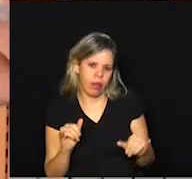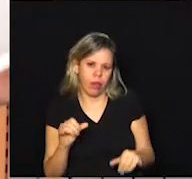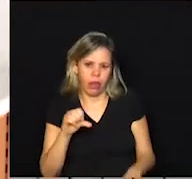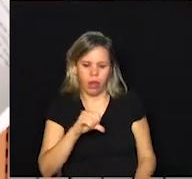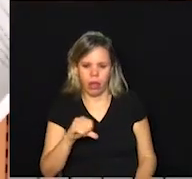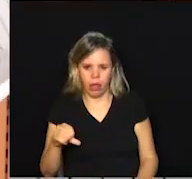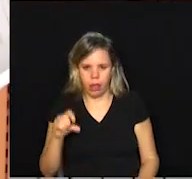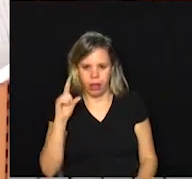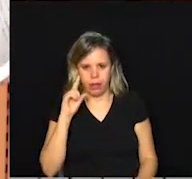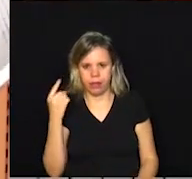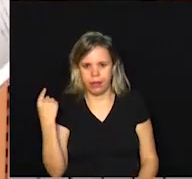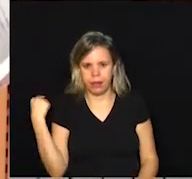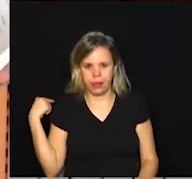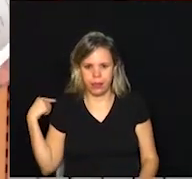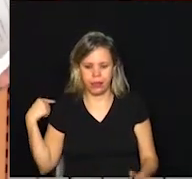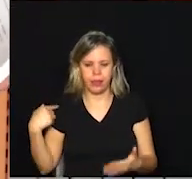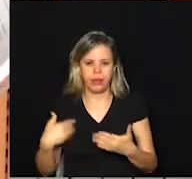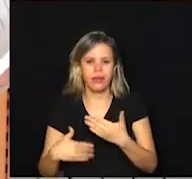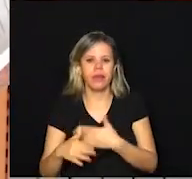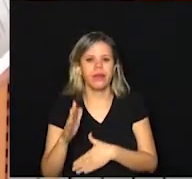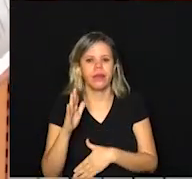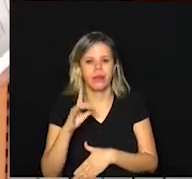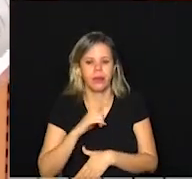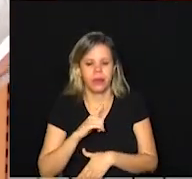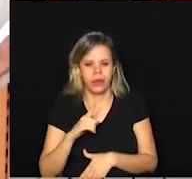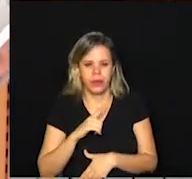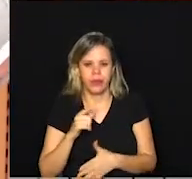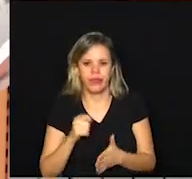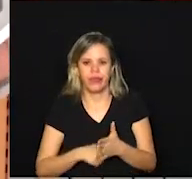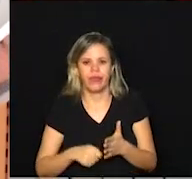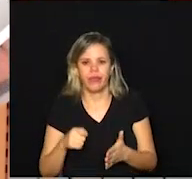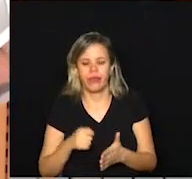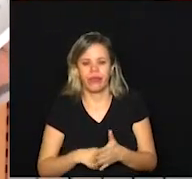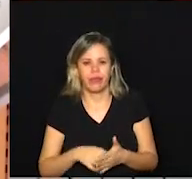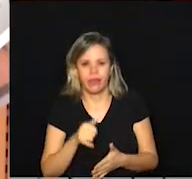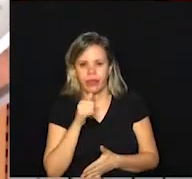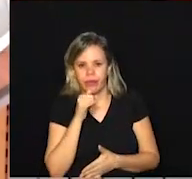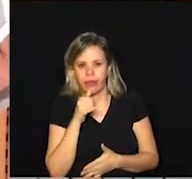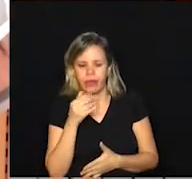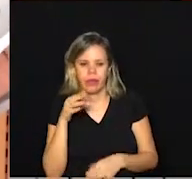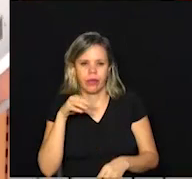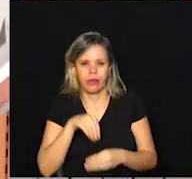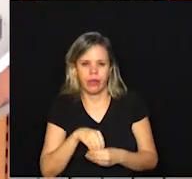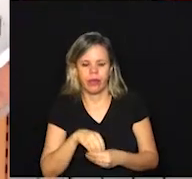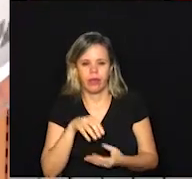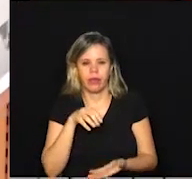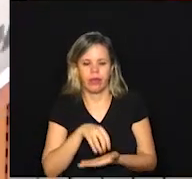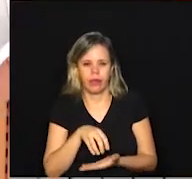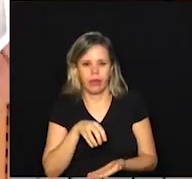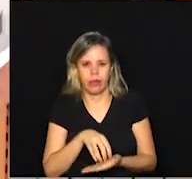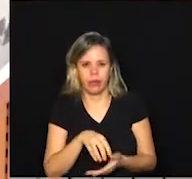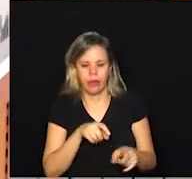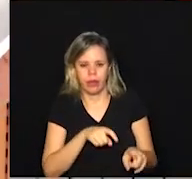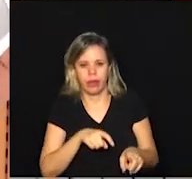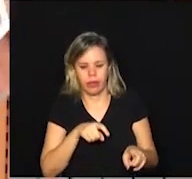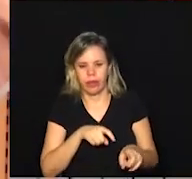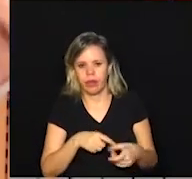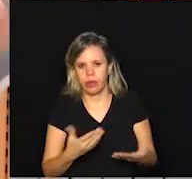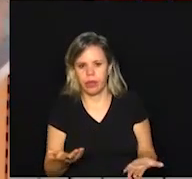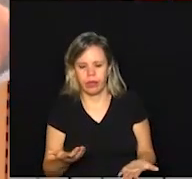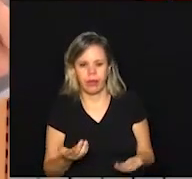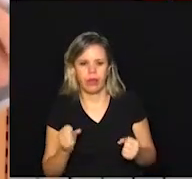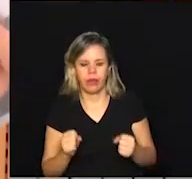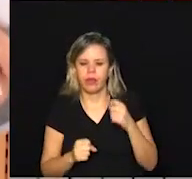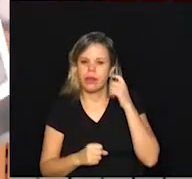99 dias há uma resistência instalada lá na fazenda